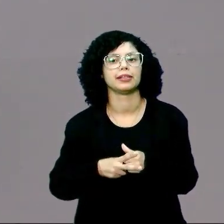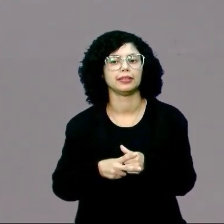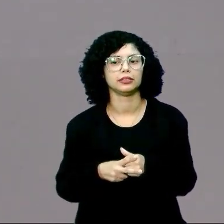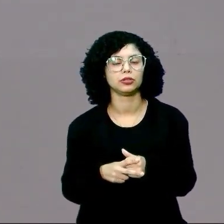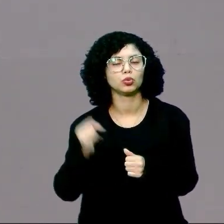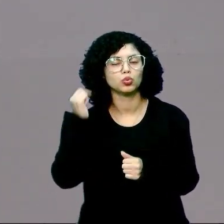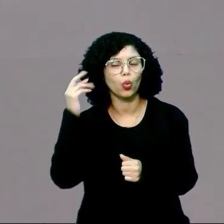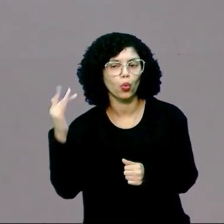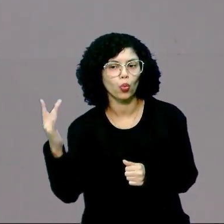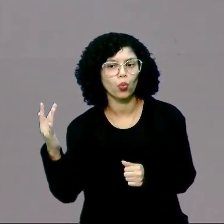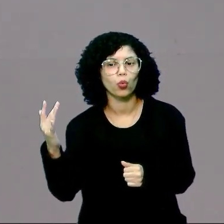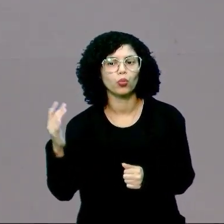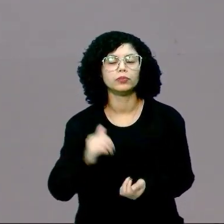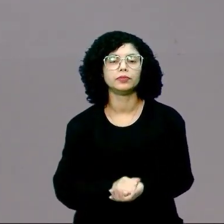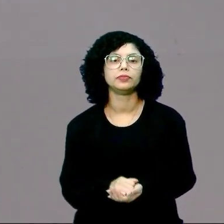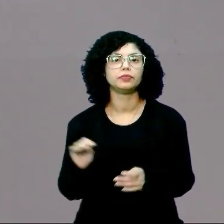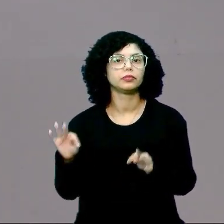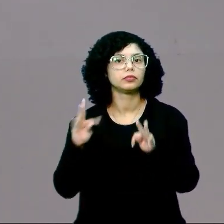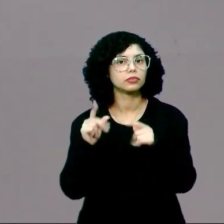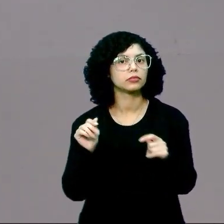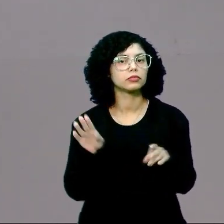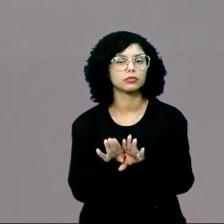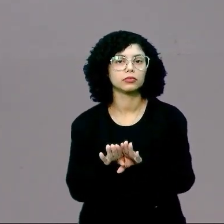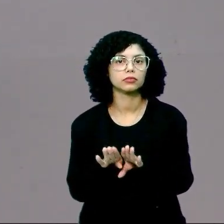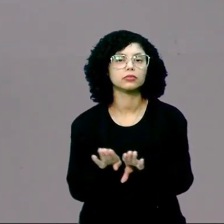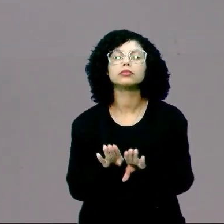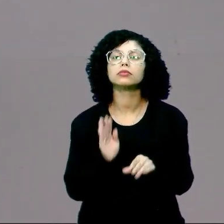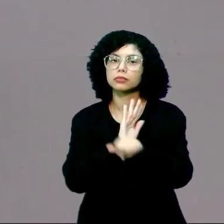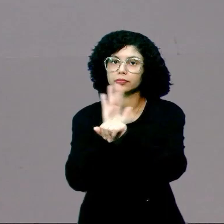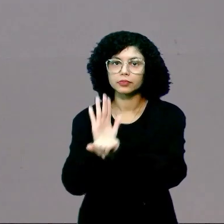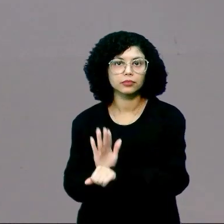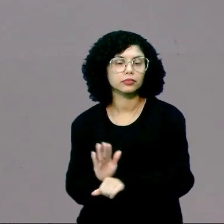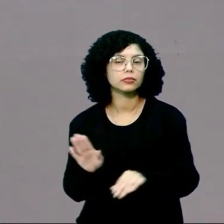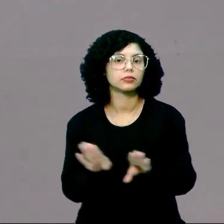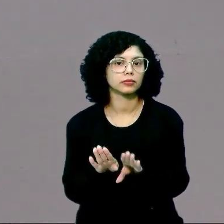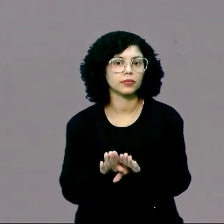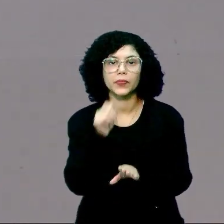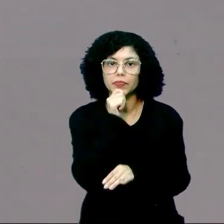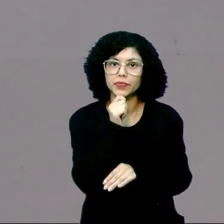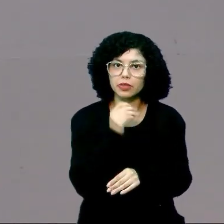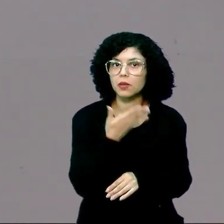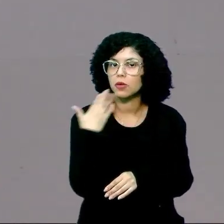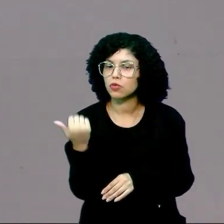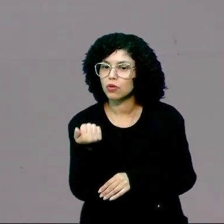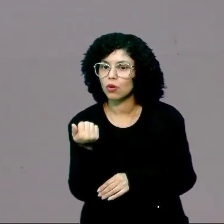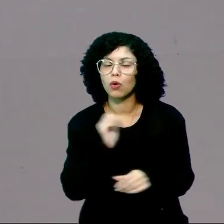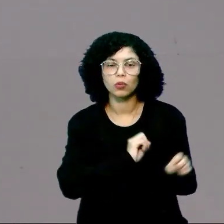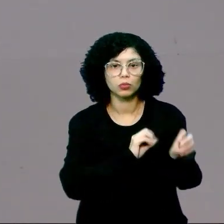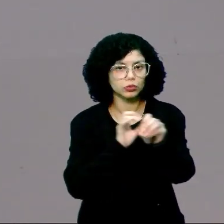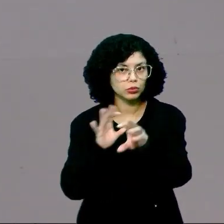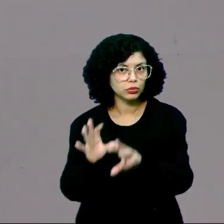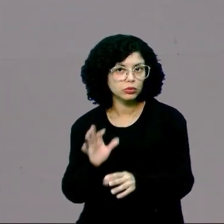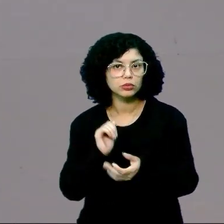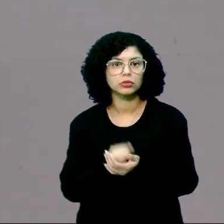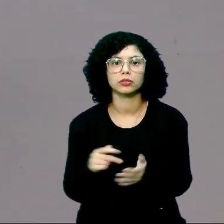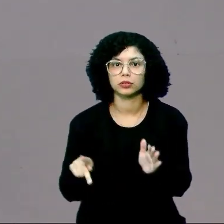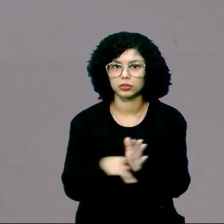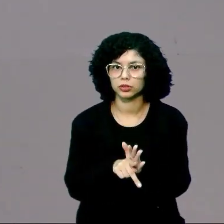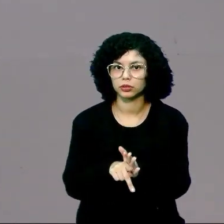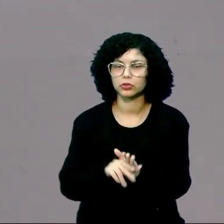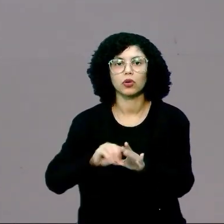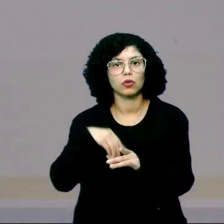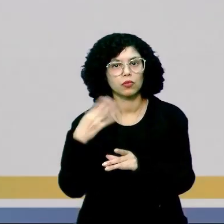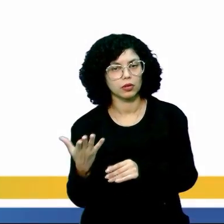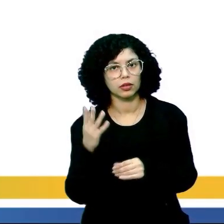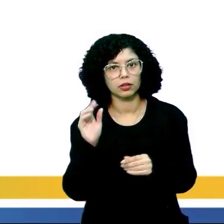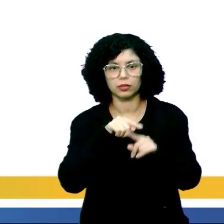os sonoros, né? Tudo aquilo que também ajuda e que torna mais lúdico o ensino dentro ou fora